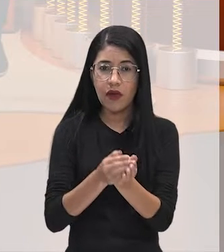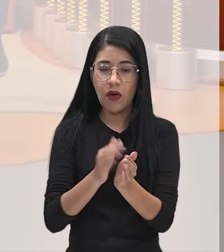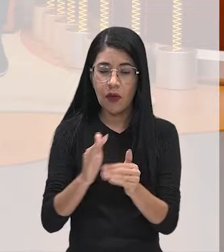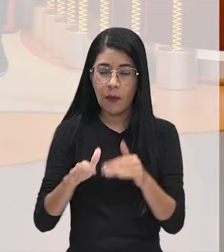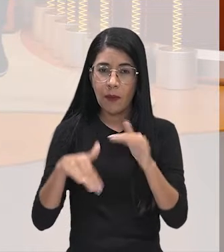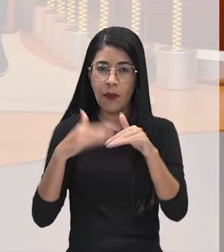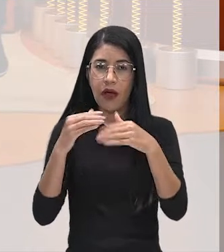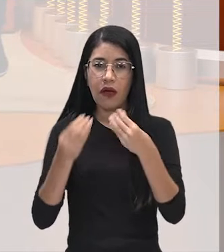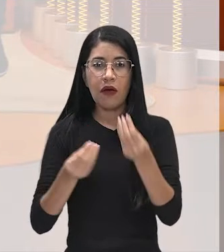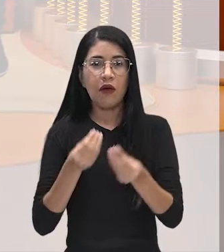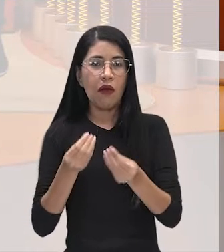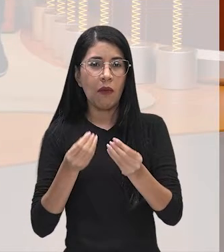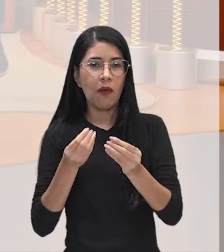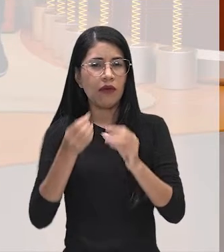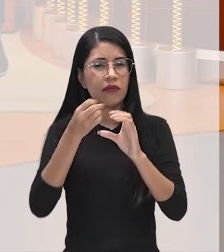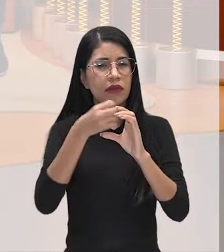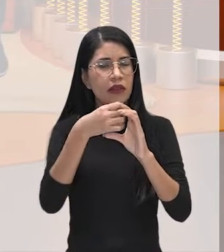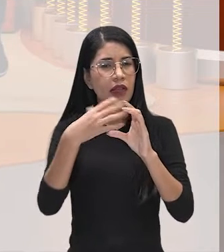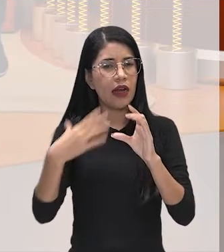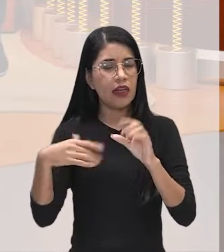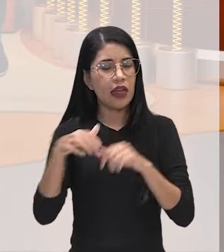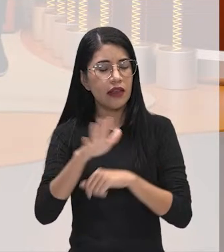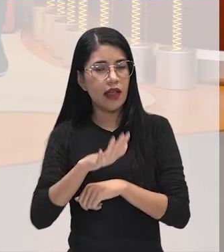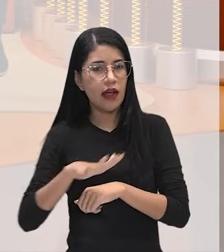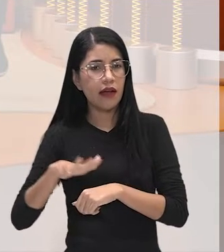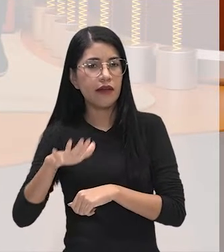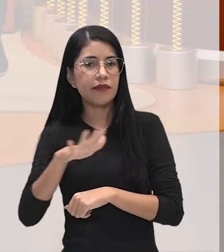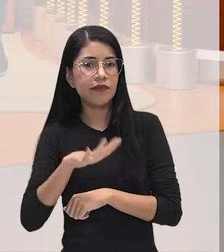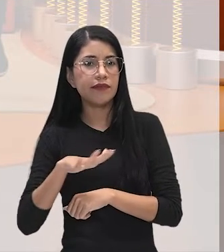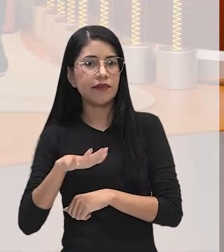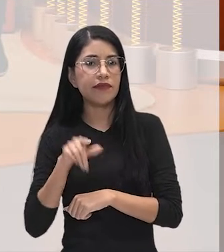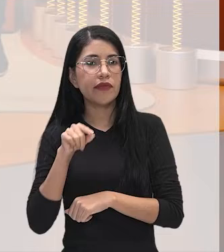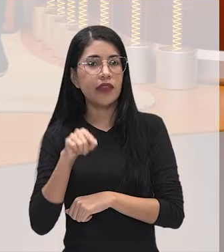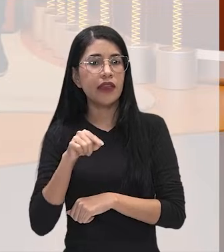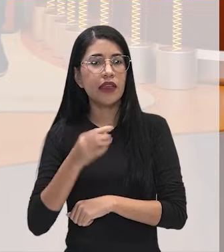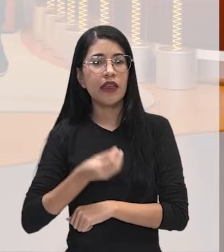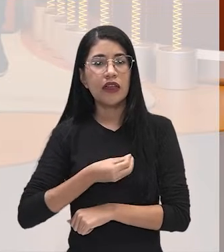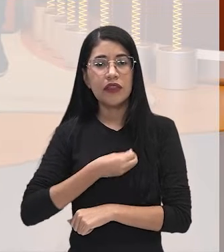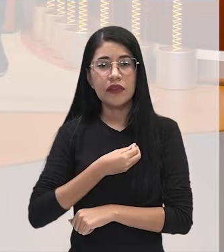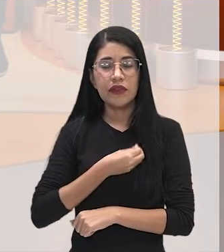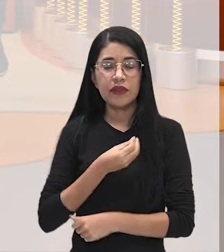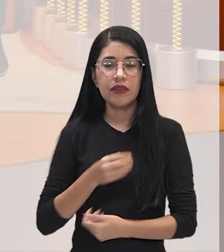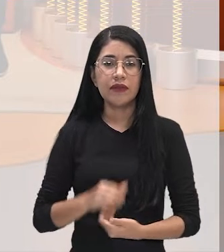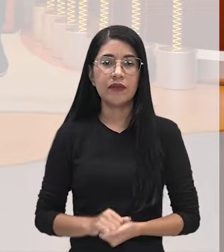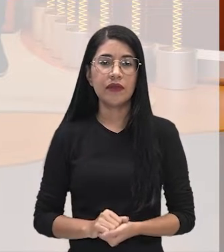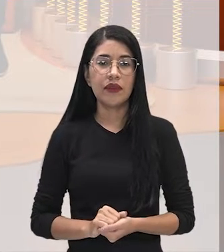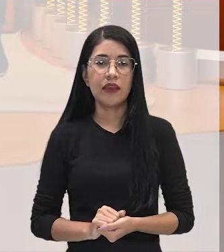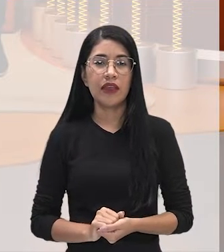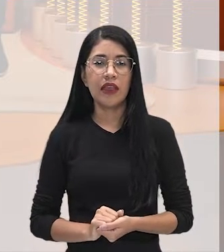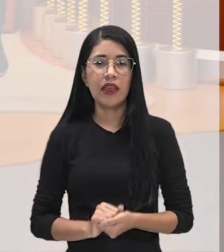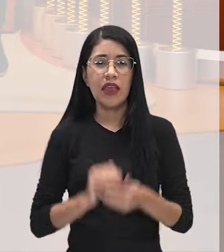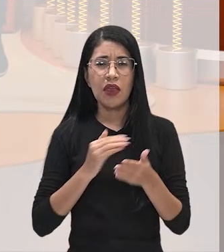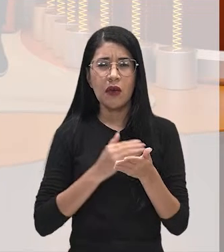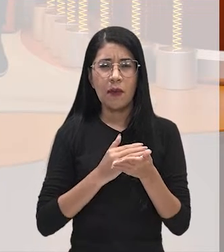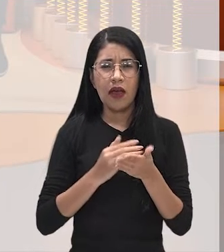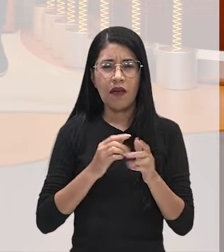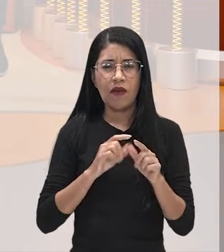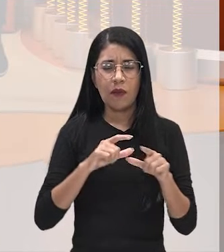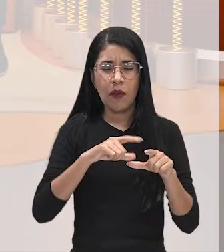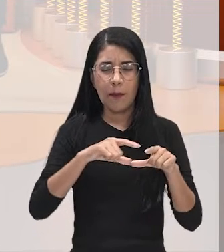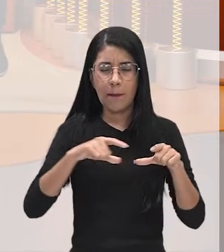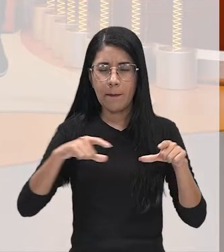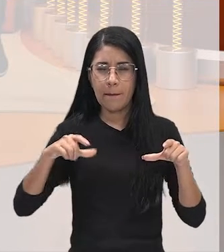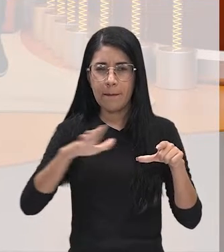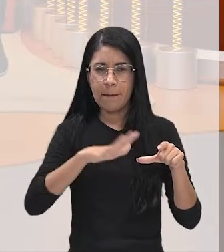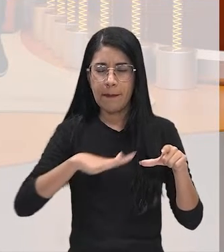desenvolveu devido às características, né, do território, que se estendia, então, por uma faixa